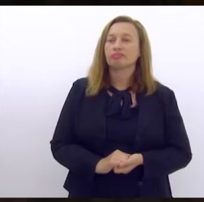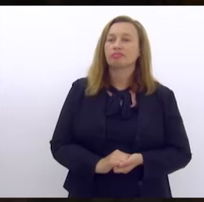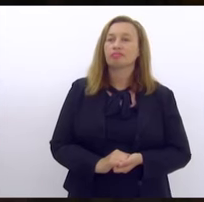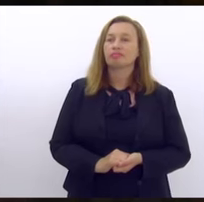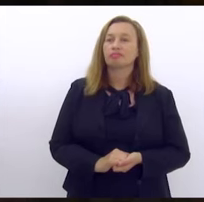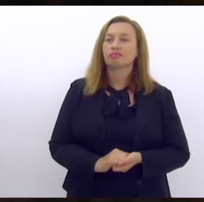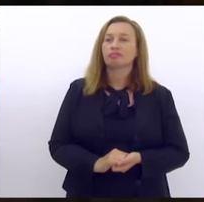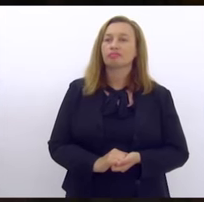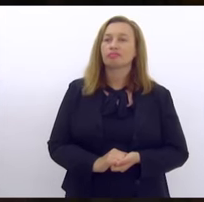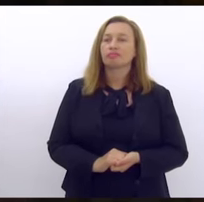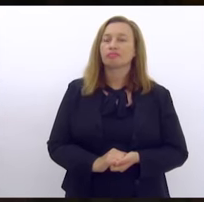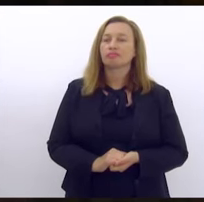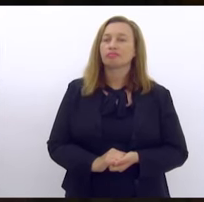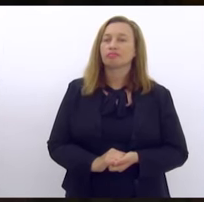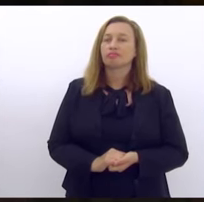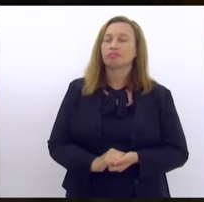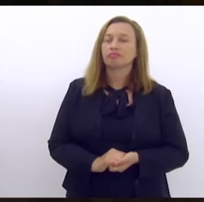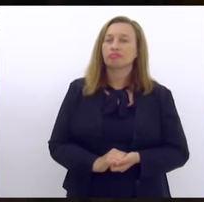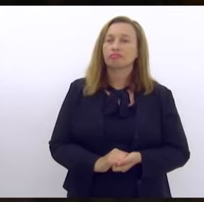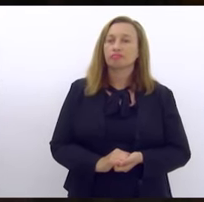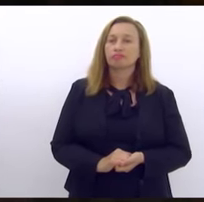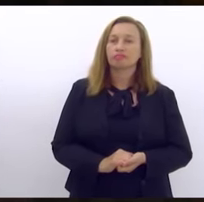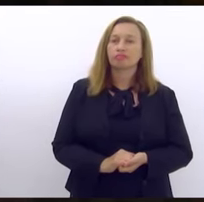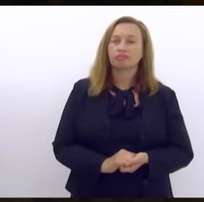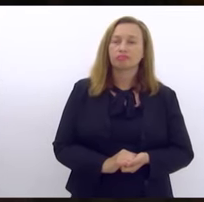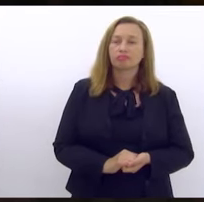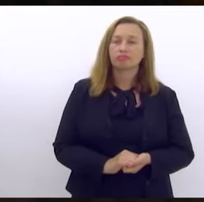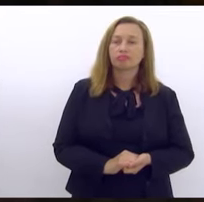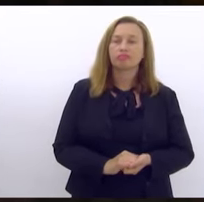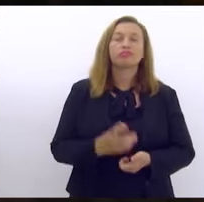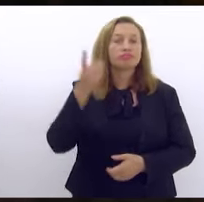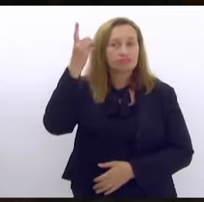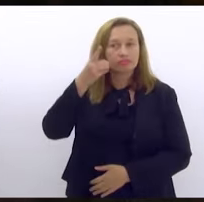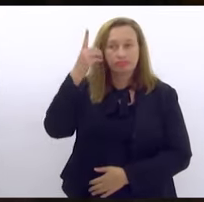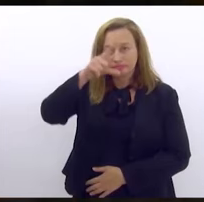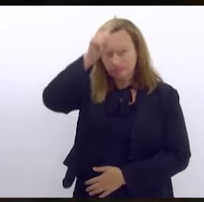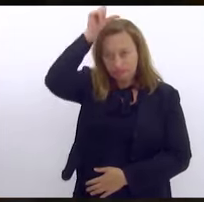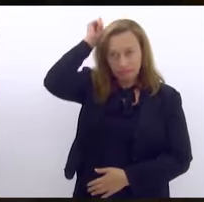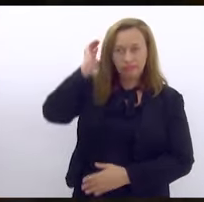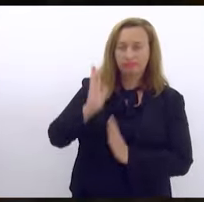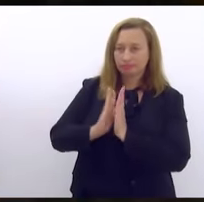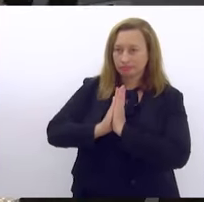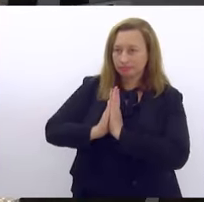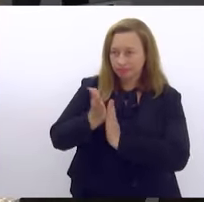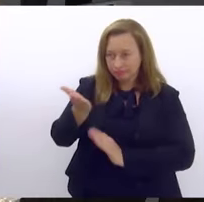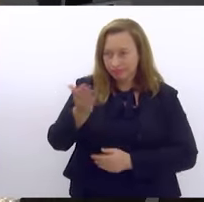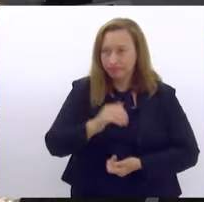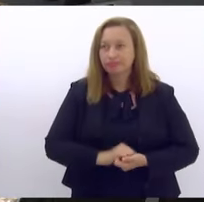da ata da sessão anterior. Luiz Paulo, por gentileza.